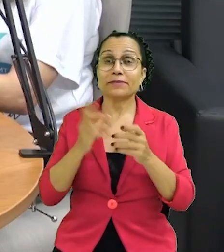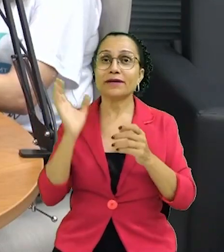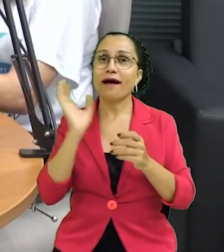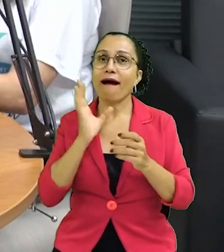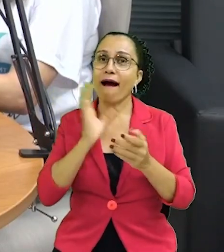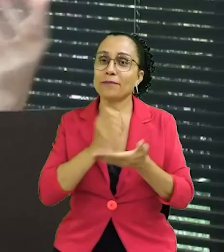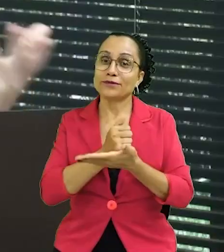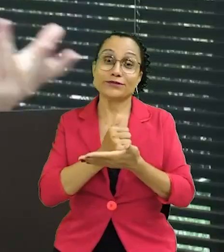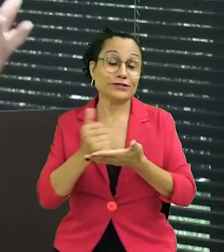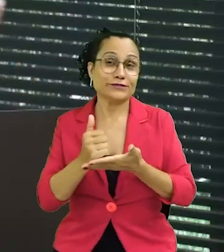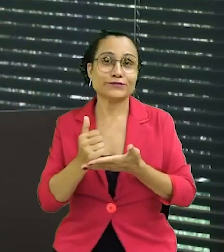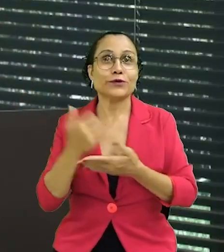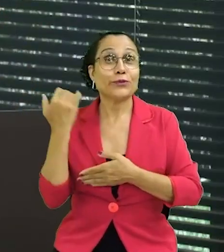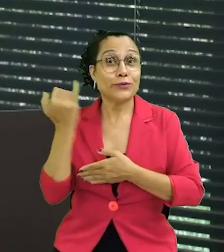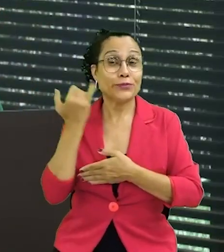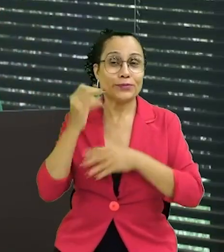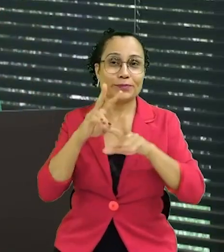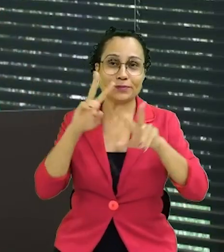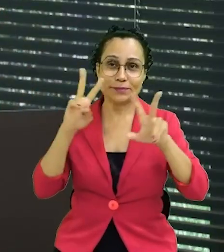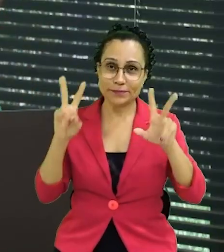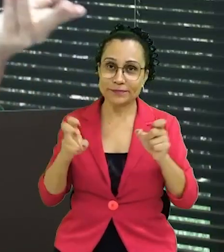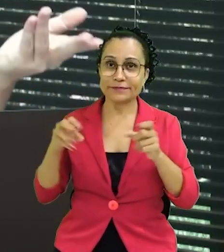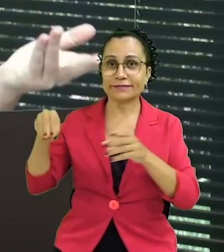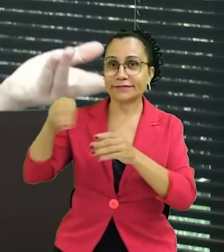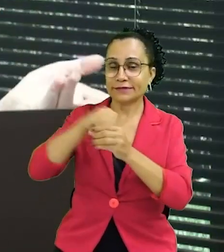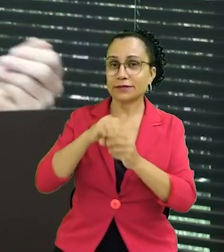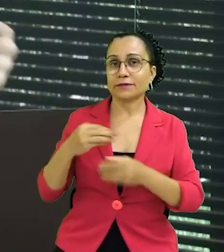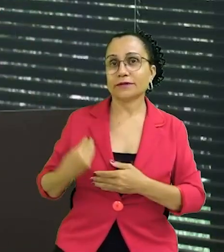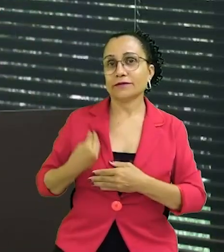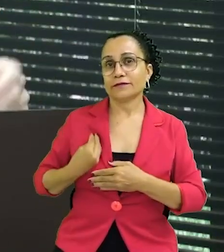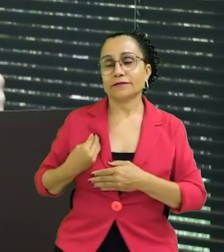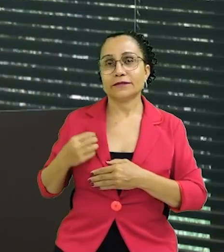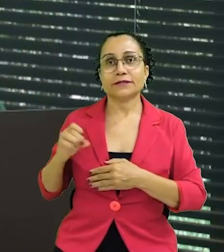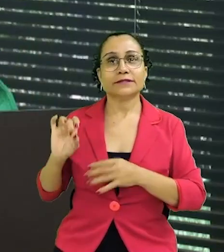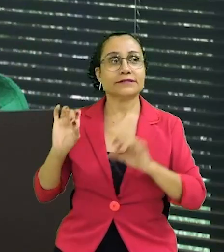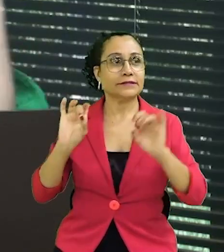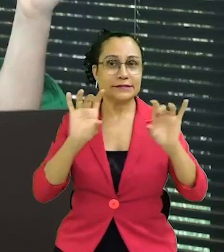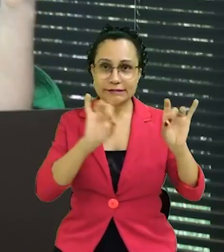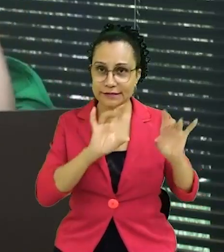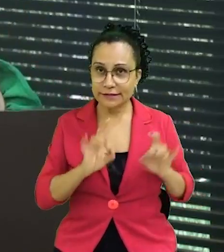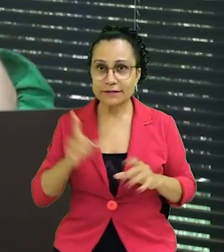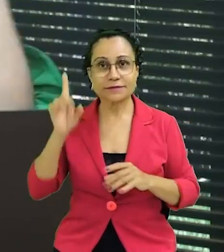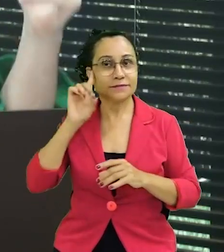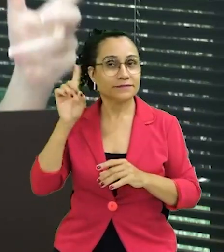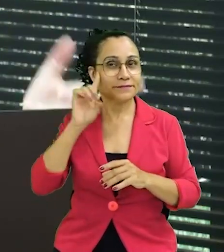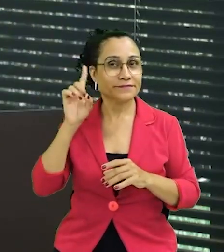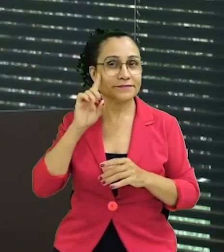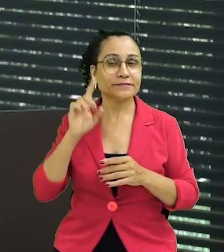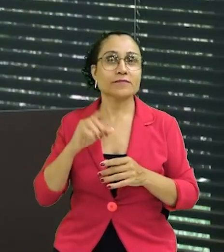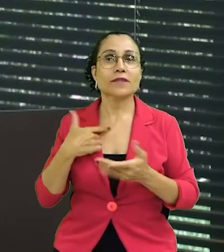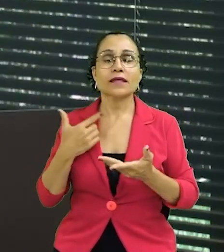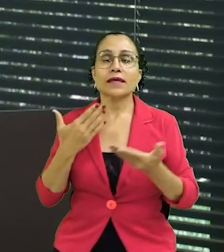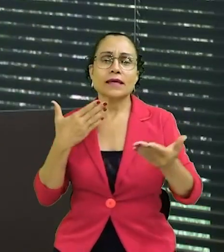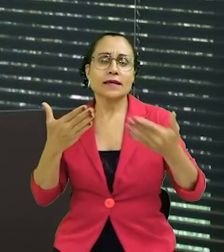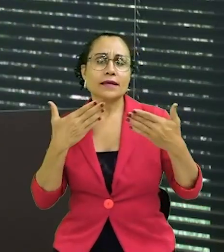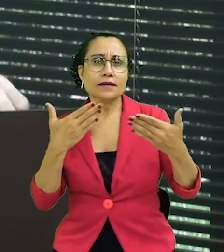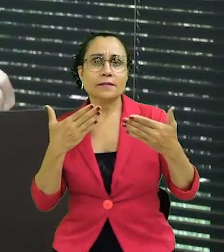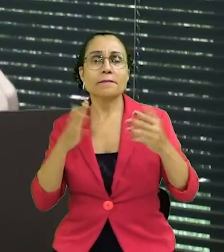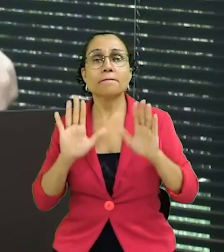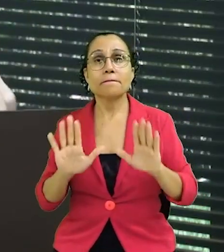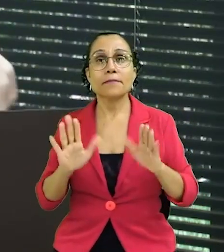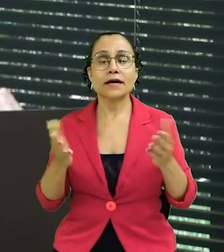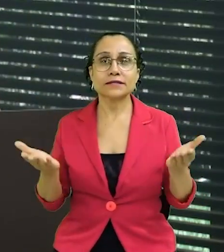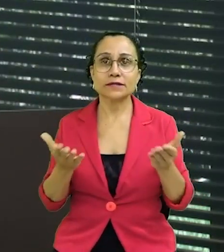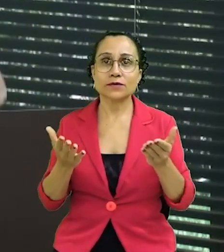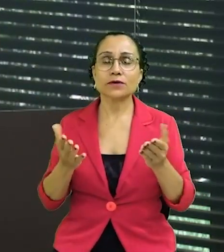muito importante e que faz parte, né, da vida de todos, da rotina, a gente vai brincando aqui uma situação com outra, mas agora